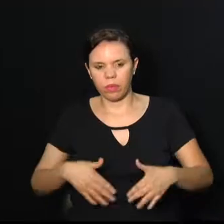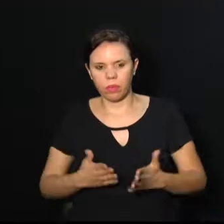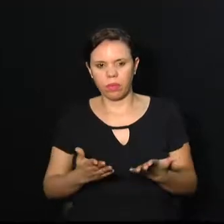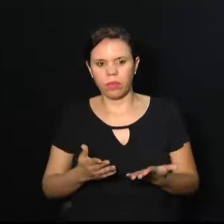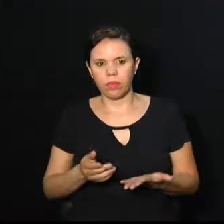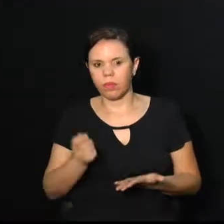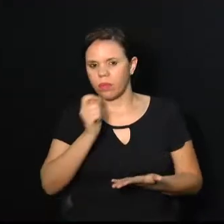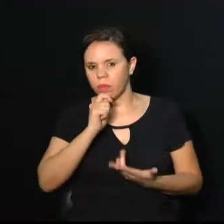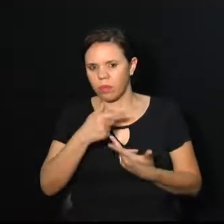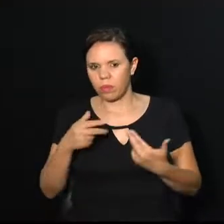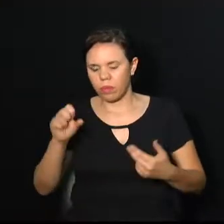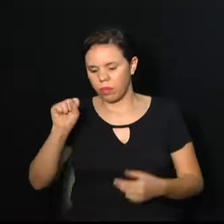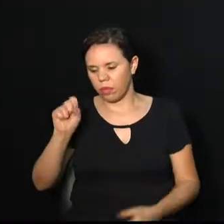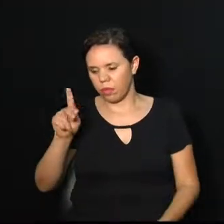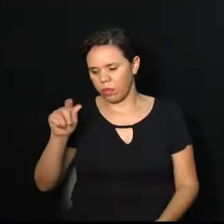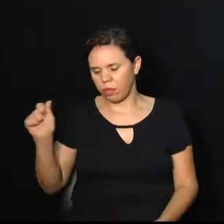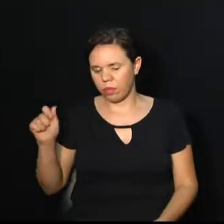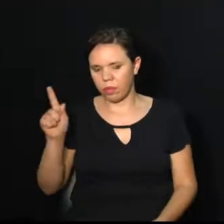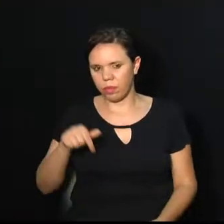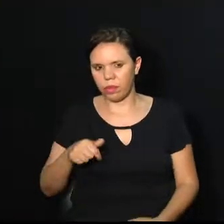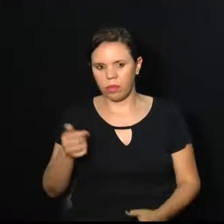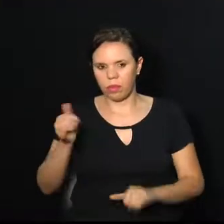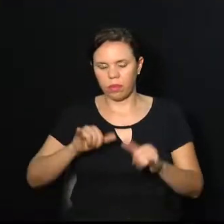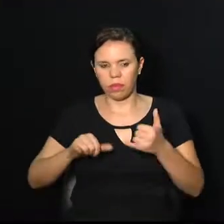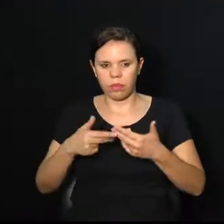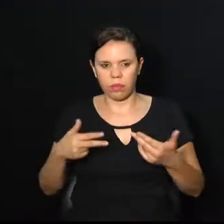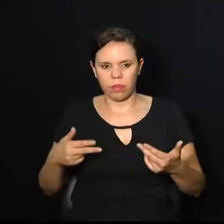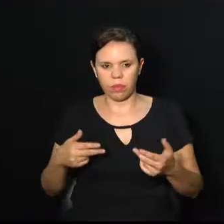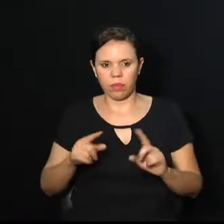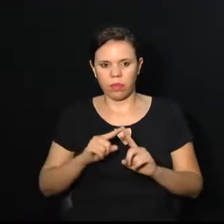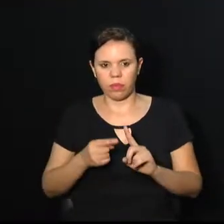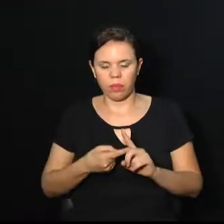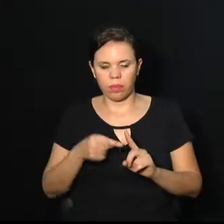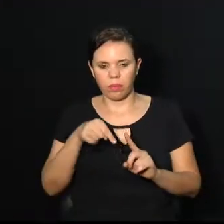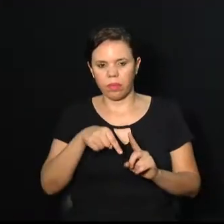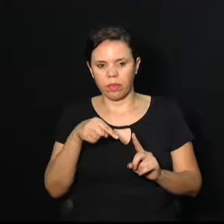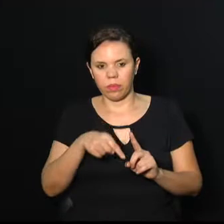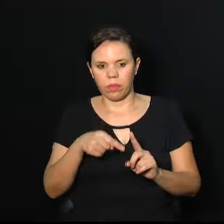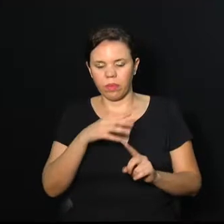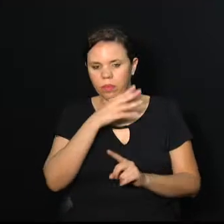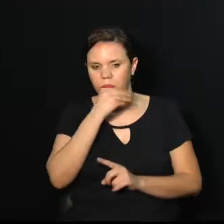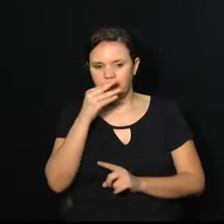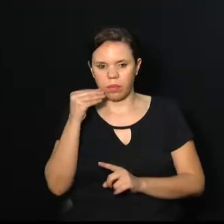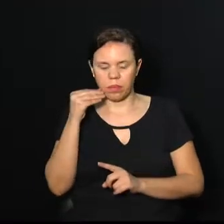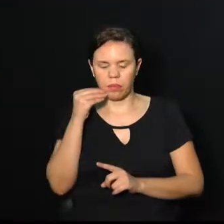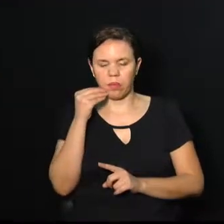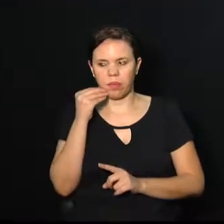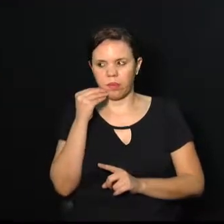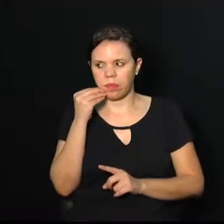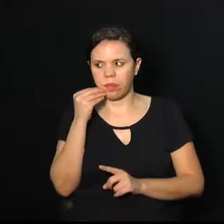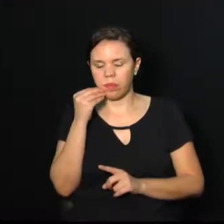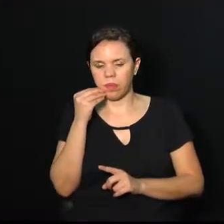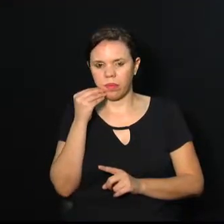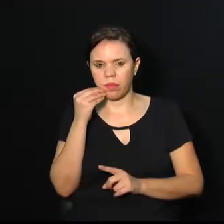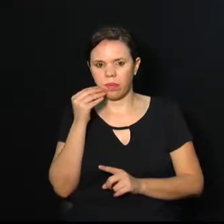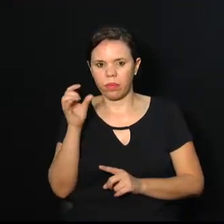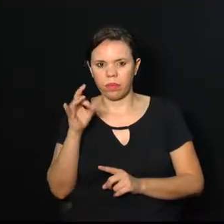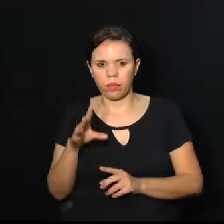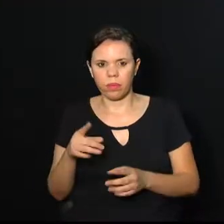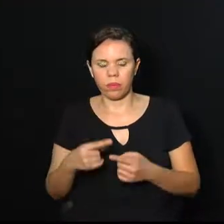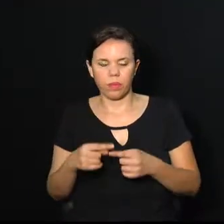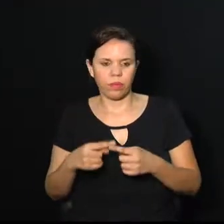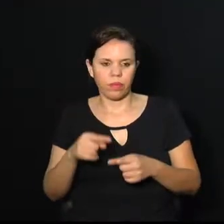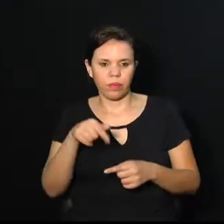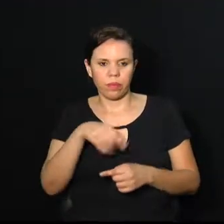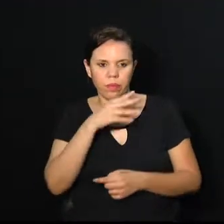de SPA, que é a substância psicoativa, a gestante puérpera adolescente, né? Simplesmente pelo fato dela ser